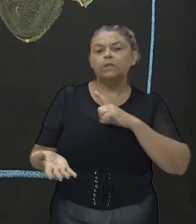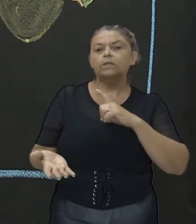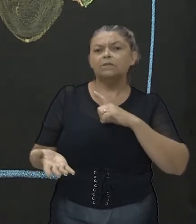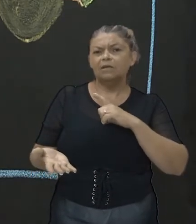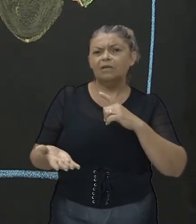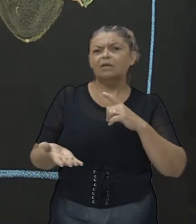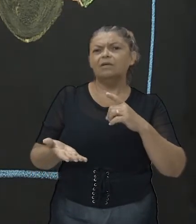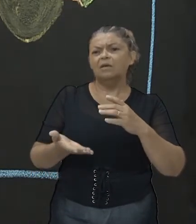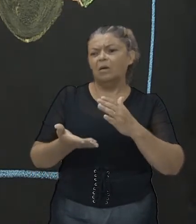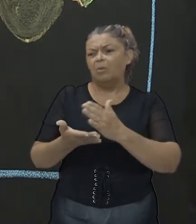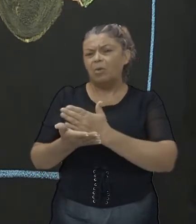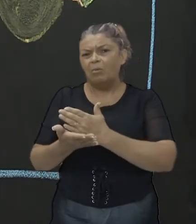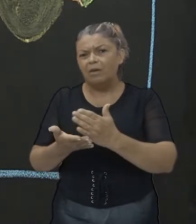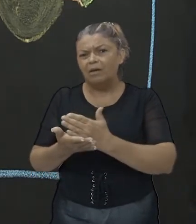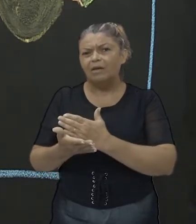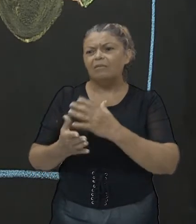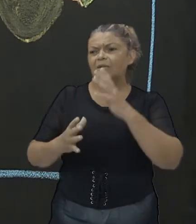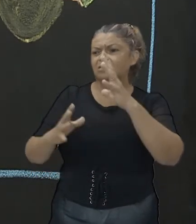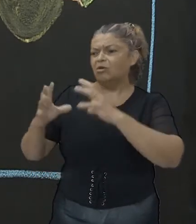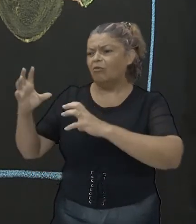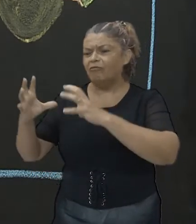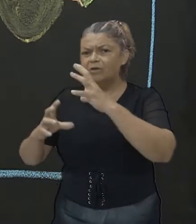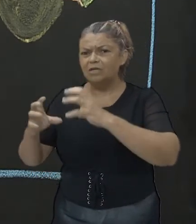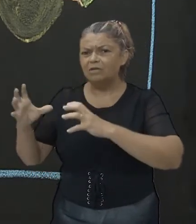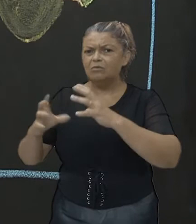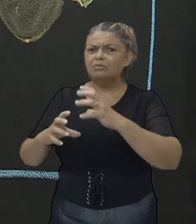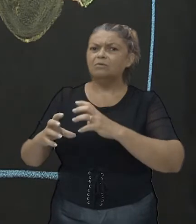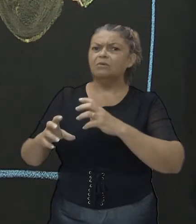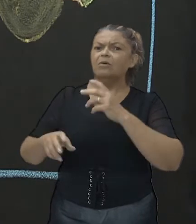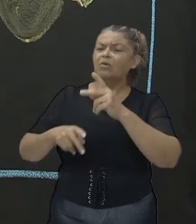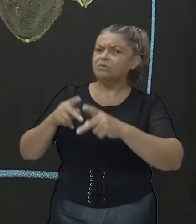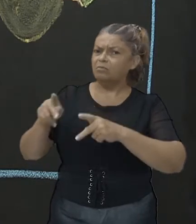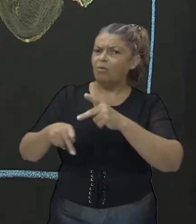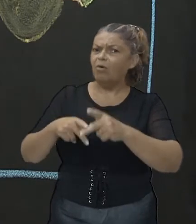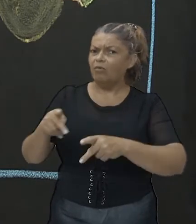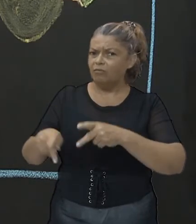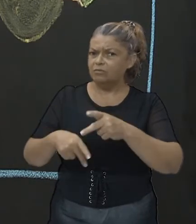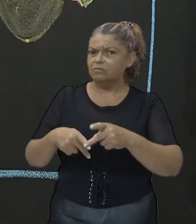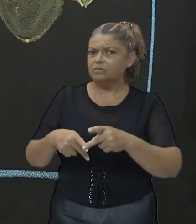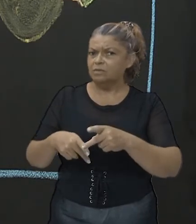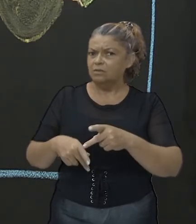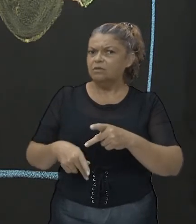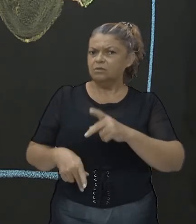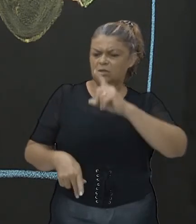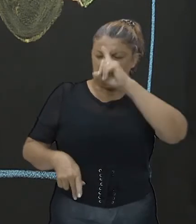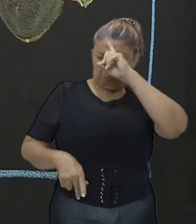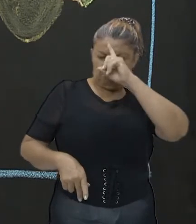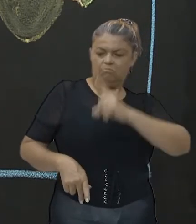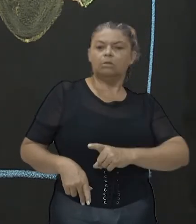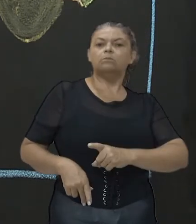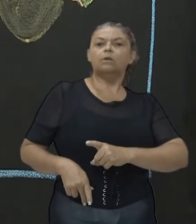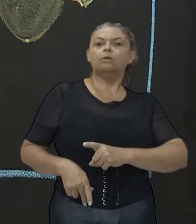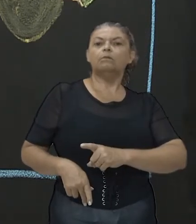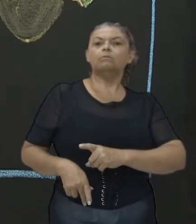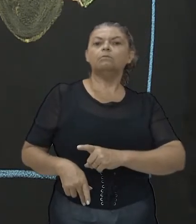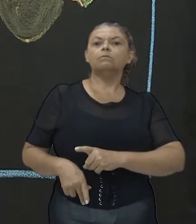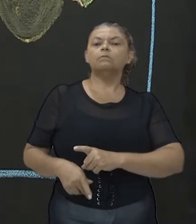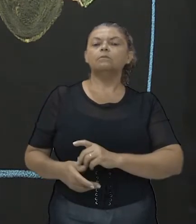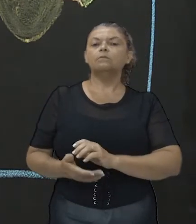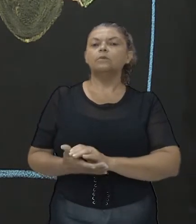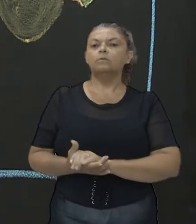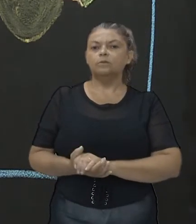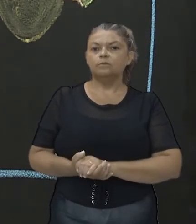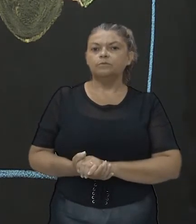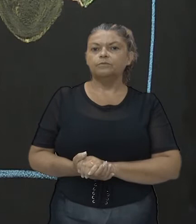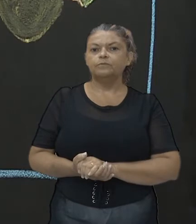de conflitos com este povo para que ele mantenha a sua soberania, ele mantenha a sua determinação